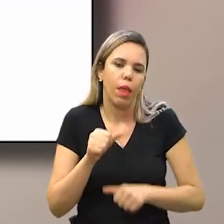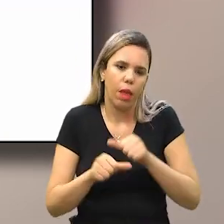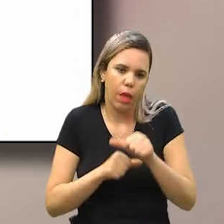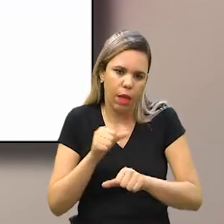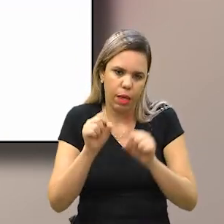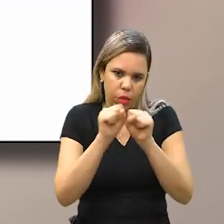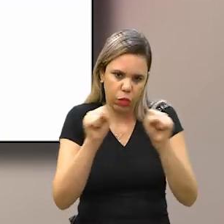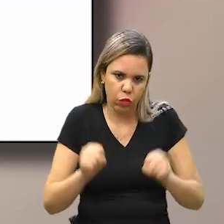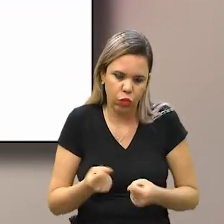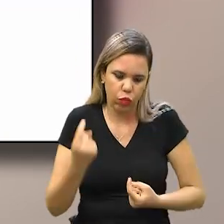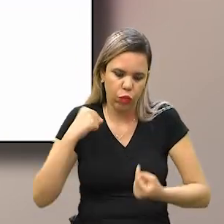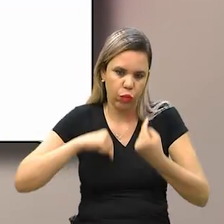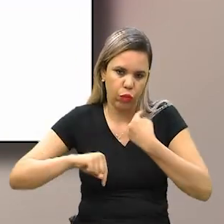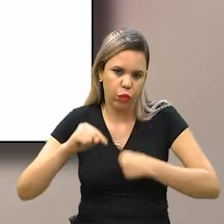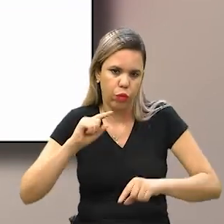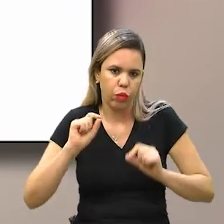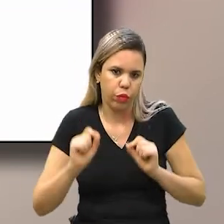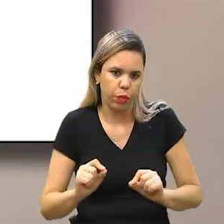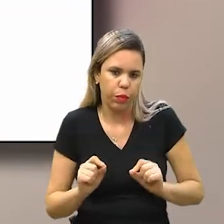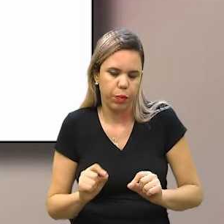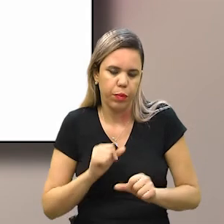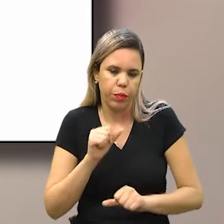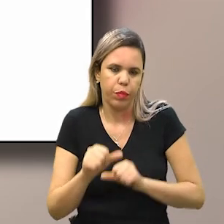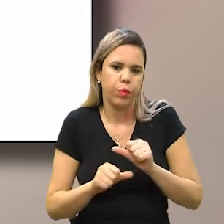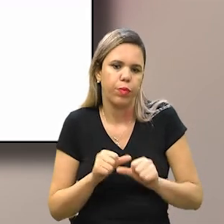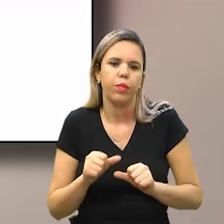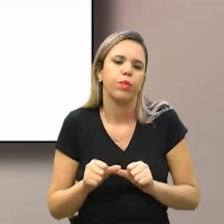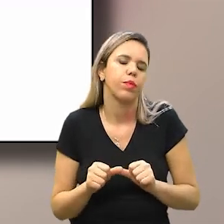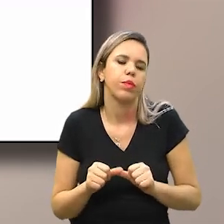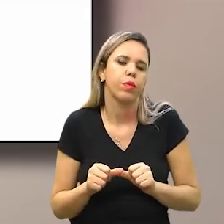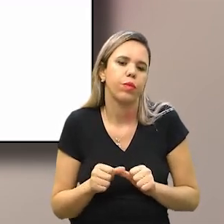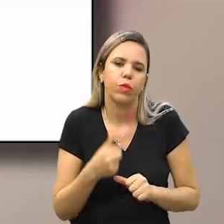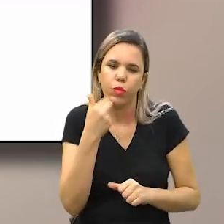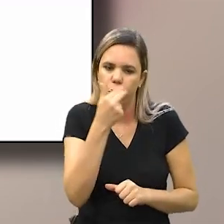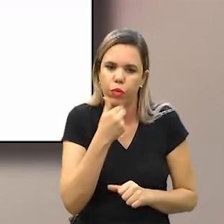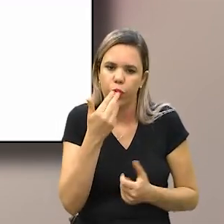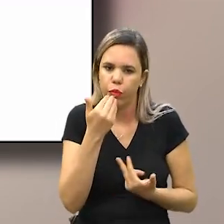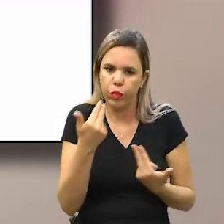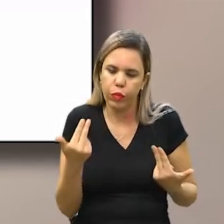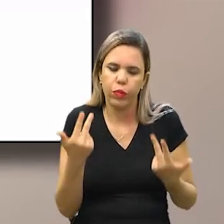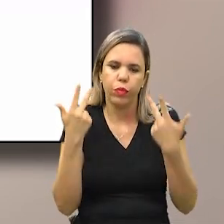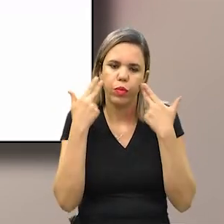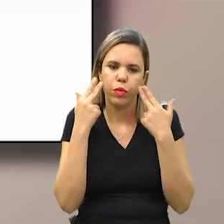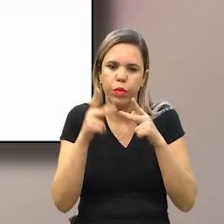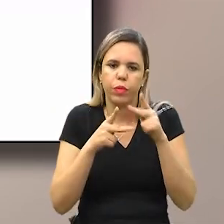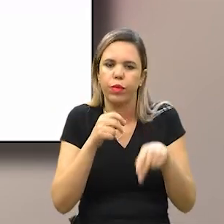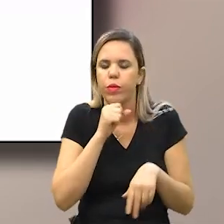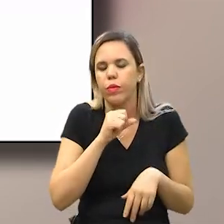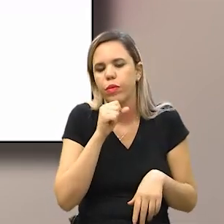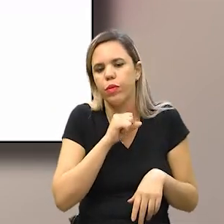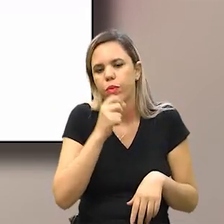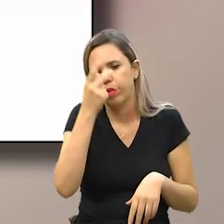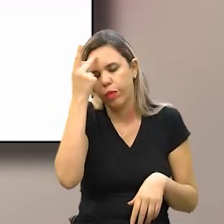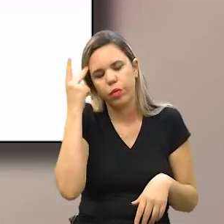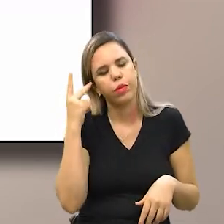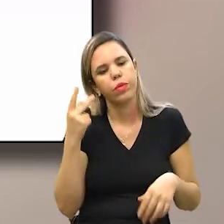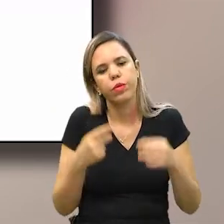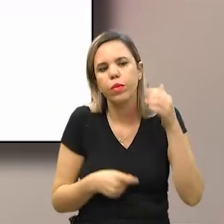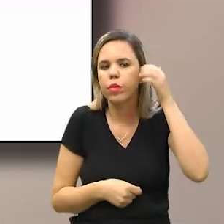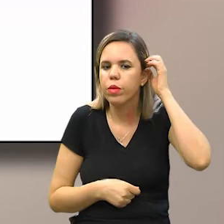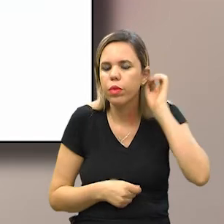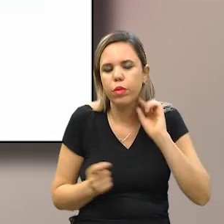de alteração do sistema imunológico é a alteração nutricional, que é comum nos idosos. Às vezes o